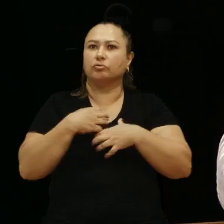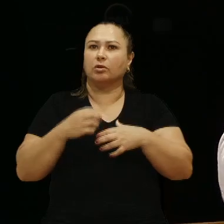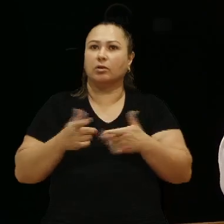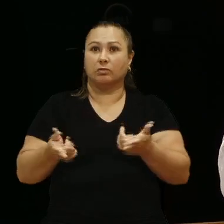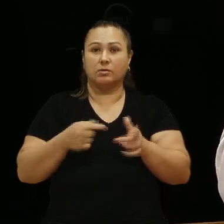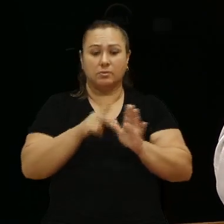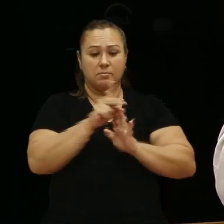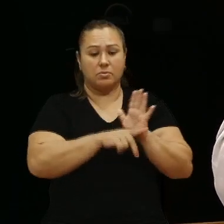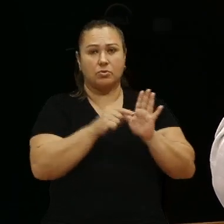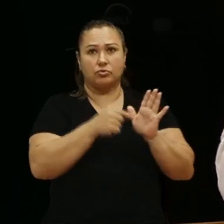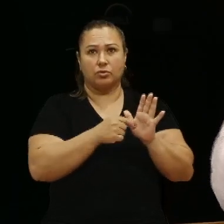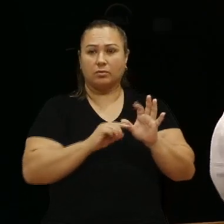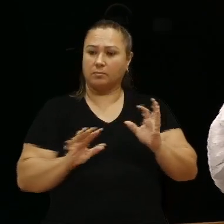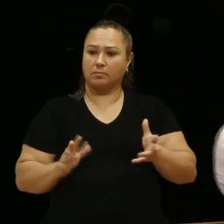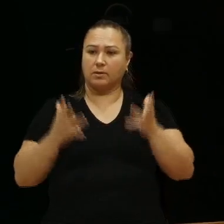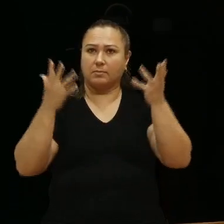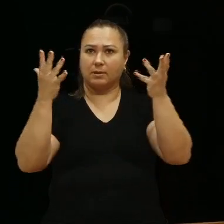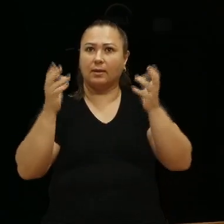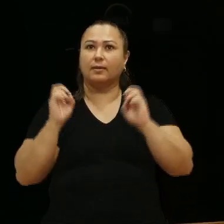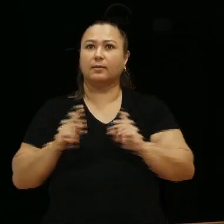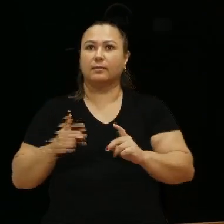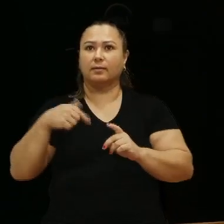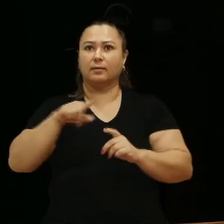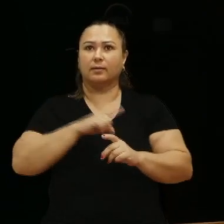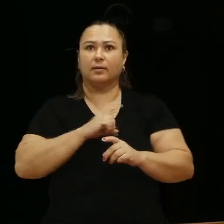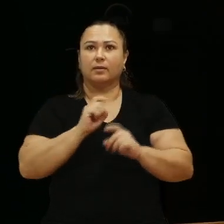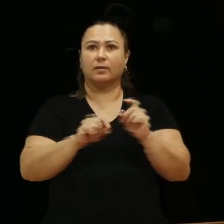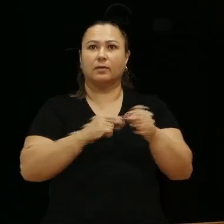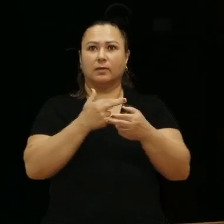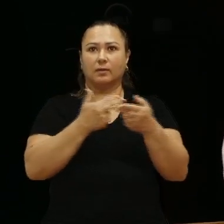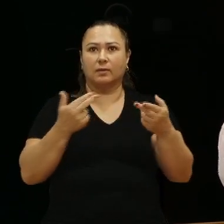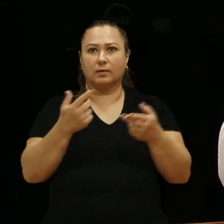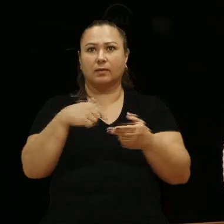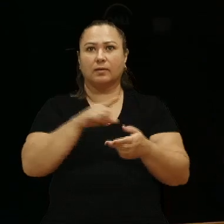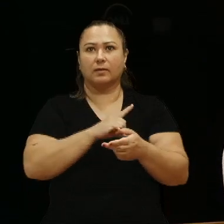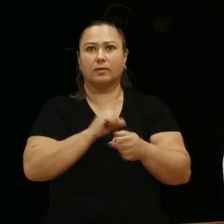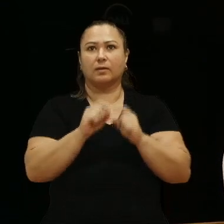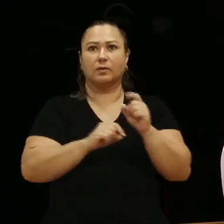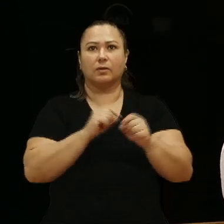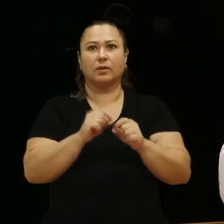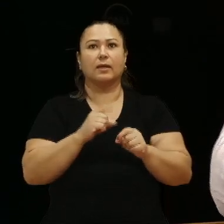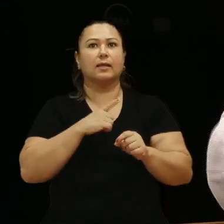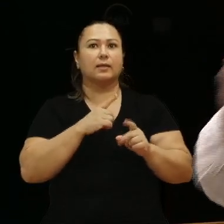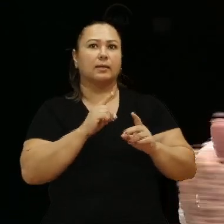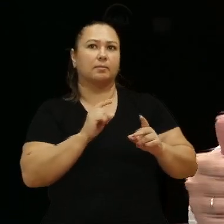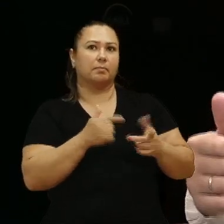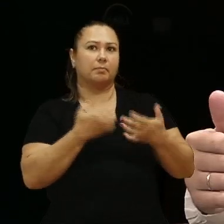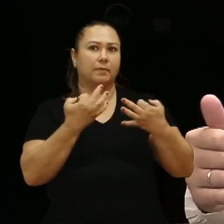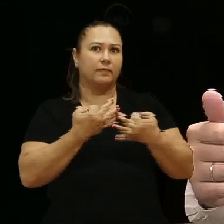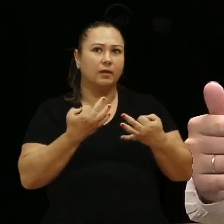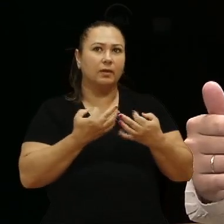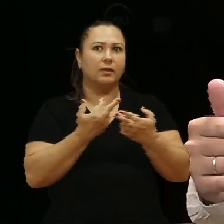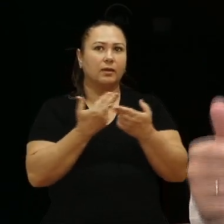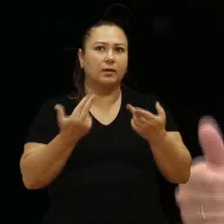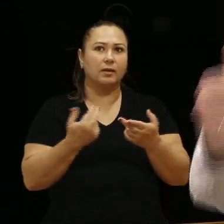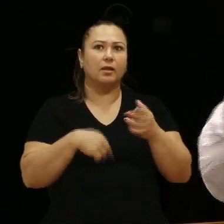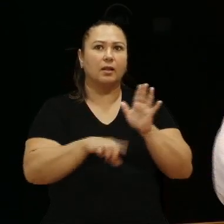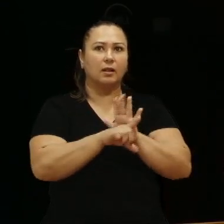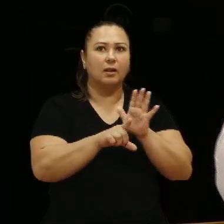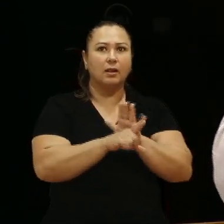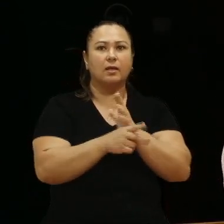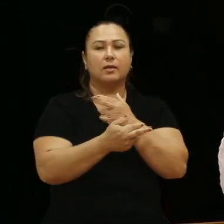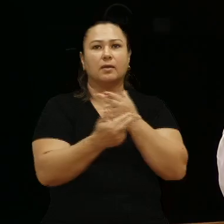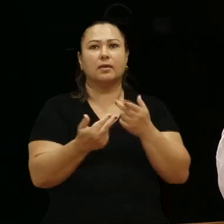esse projeto, eu queria parabenizar quem do gabinete da vereadora Andressa Malman fez, porque tem a técnica perfeita, tem o modelo de regulamentação